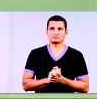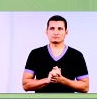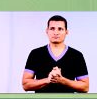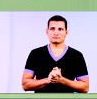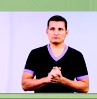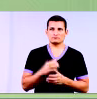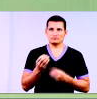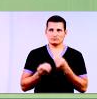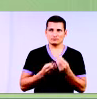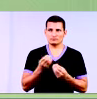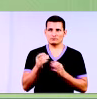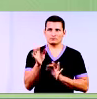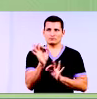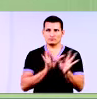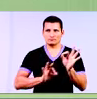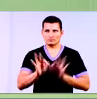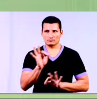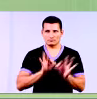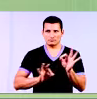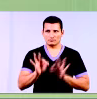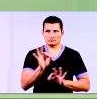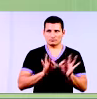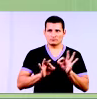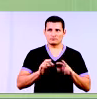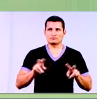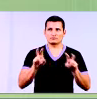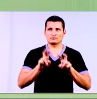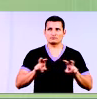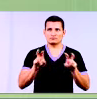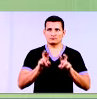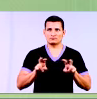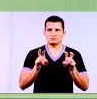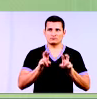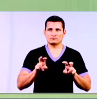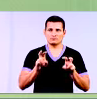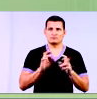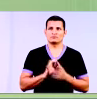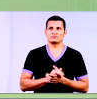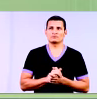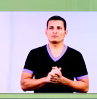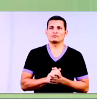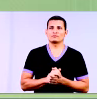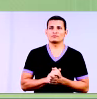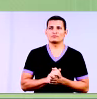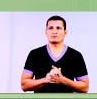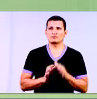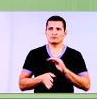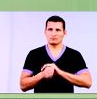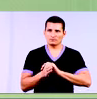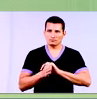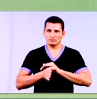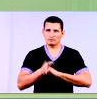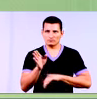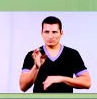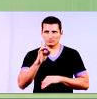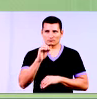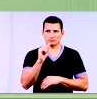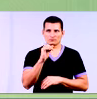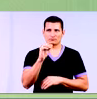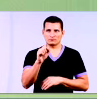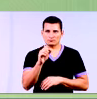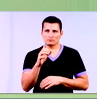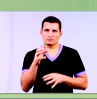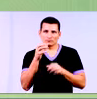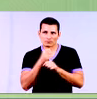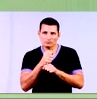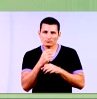lá a organização do von Neumann, né, que a gente viu lá o computador, entrada e saída, que o processador, como é